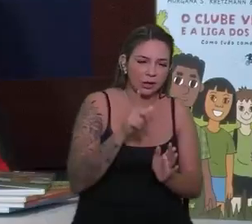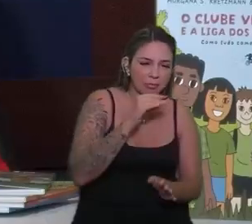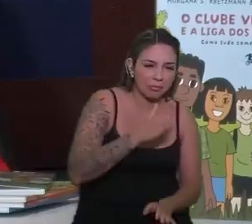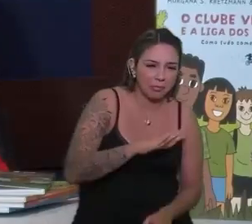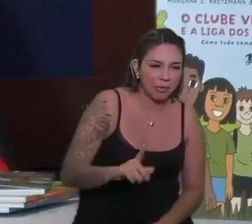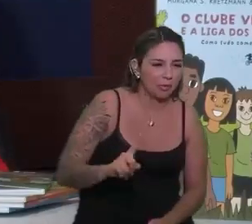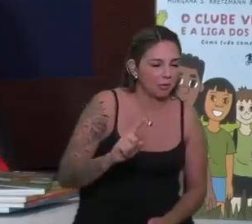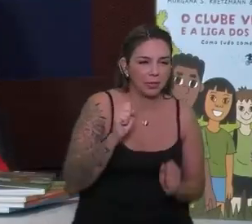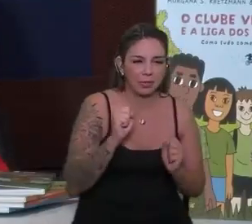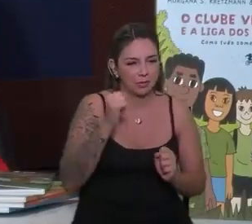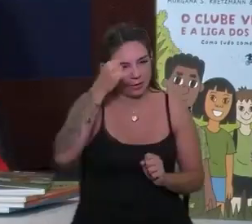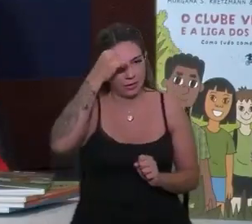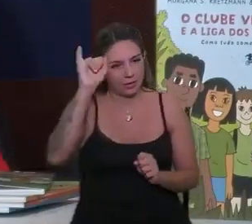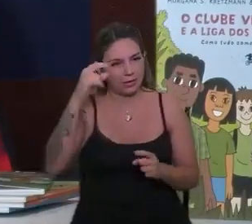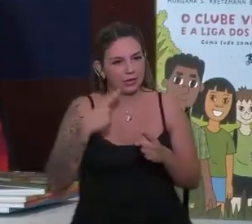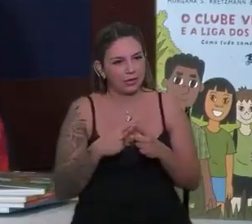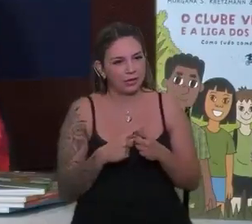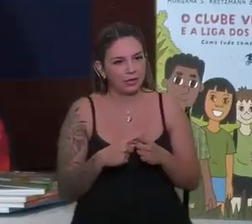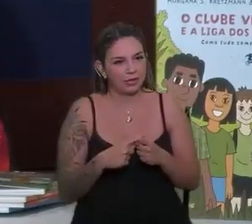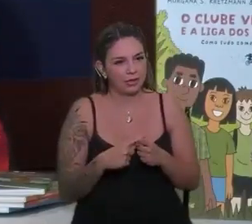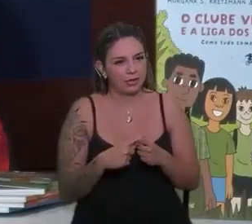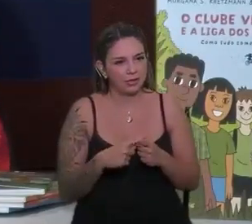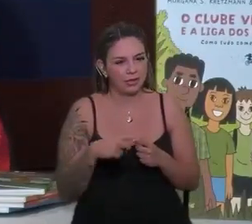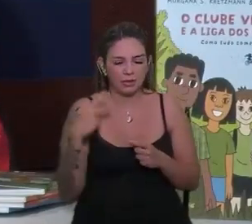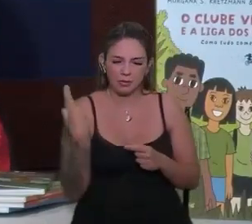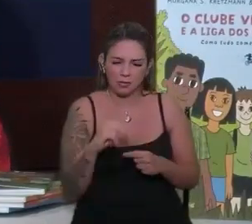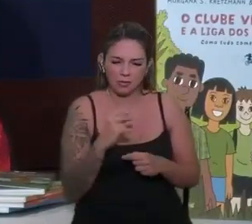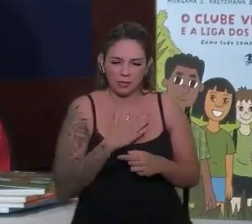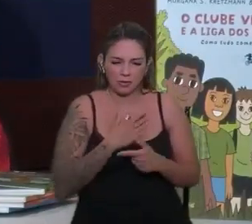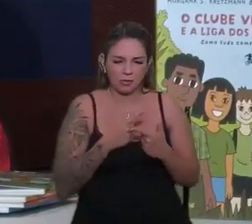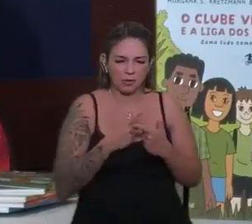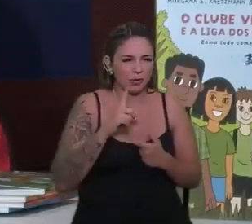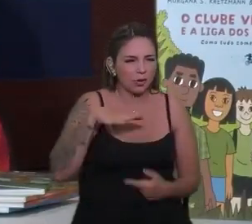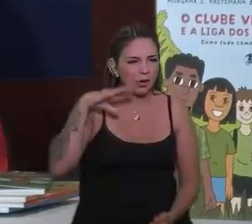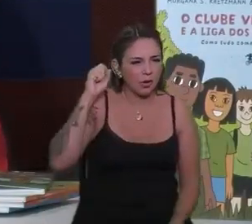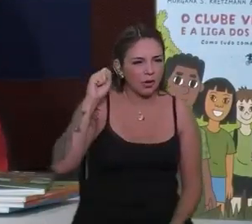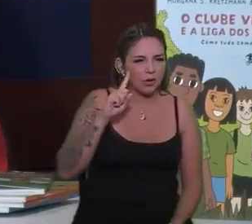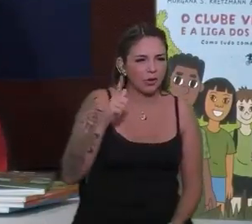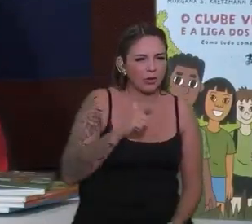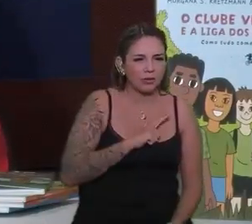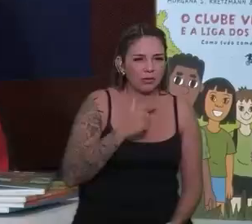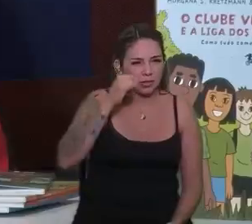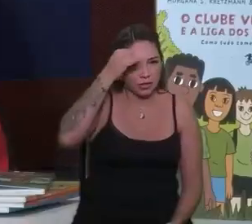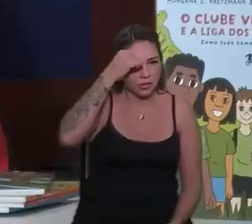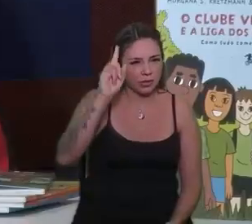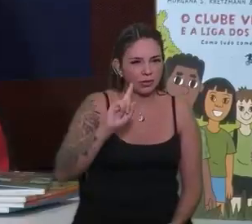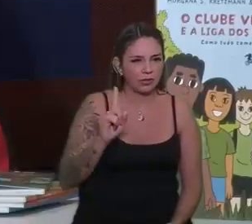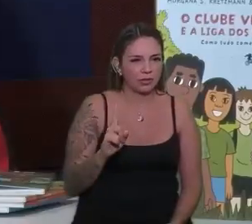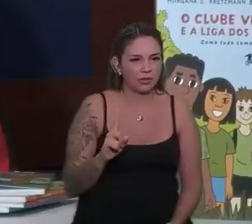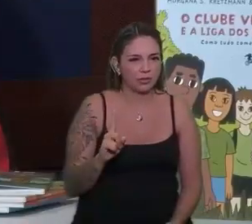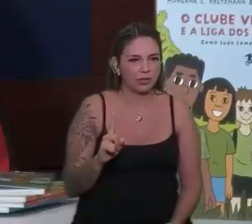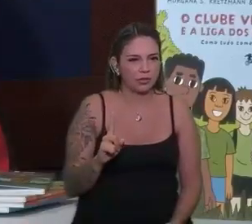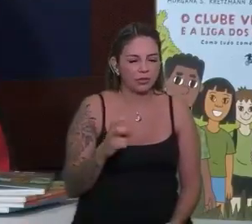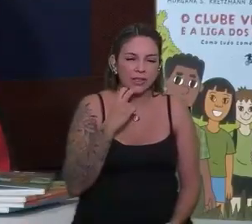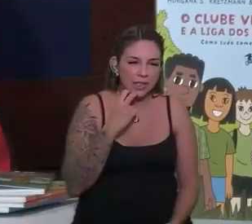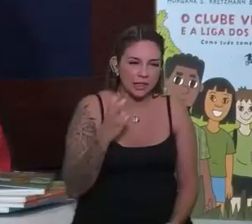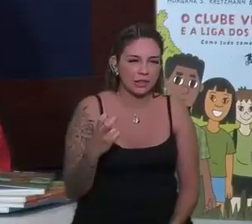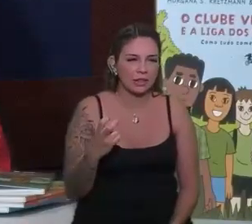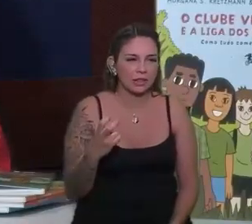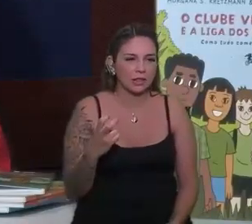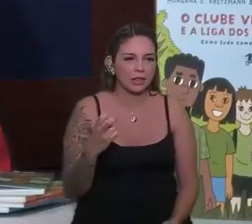e isso eu não posso evitar. Por que me maltratam? Por que não escutam que não tenho como evitar? Por isso